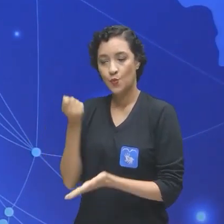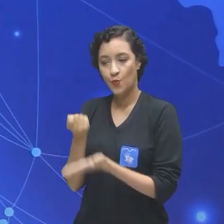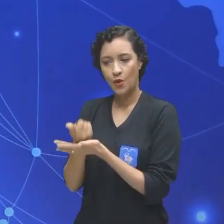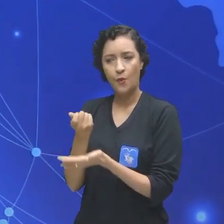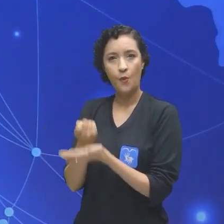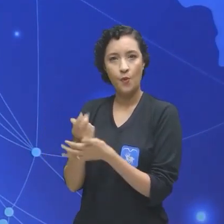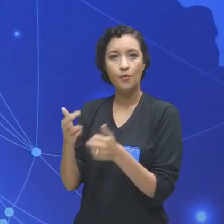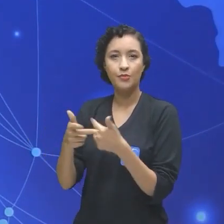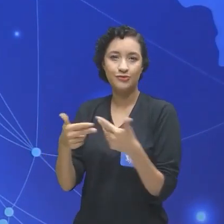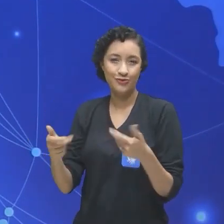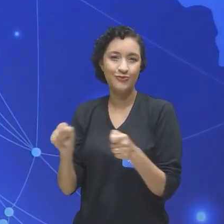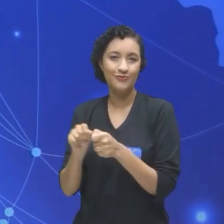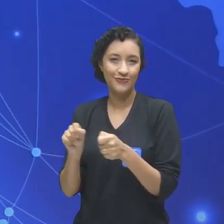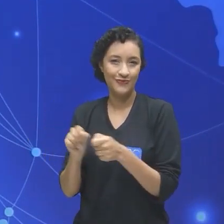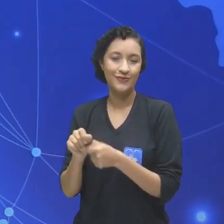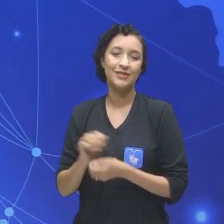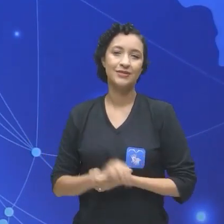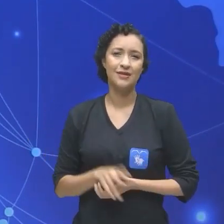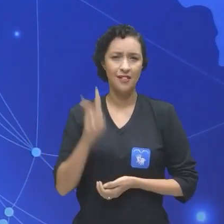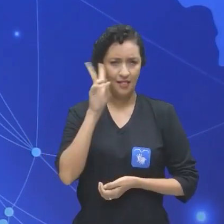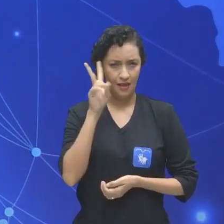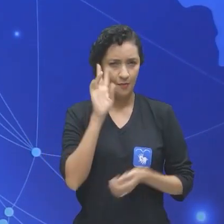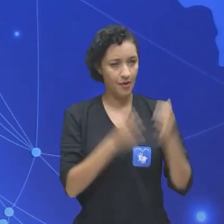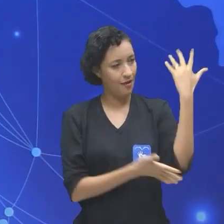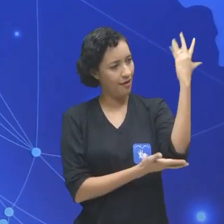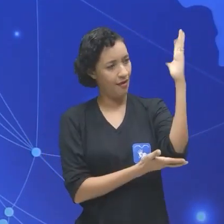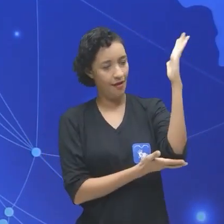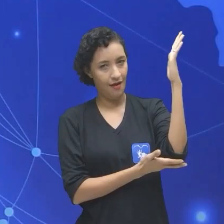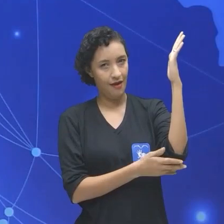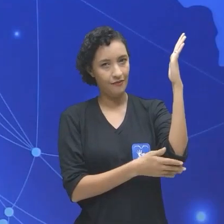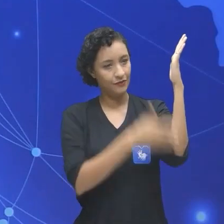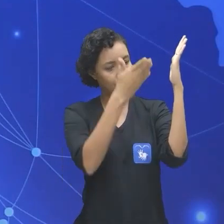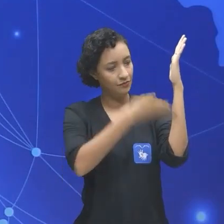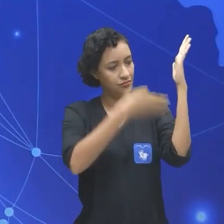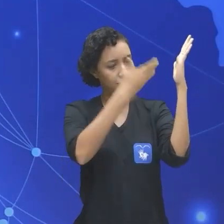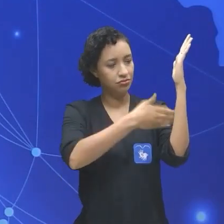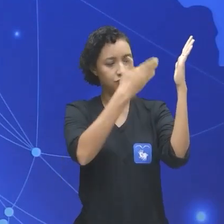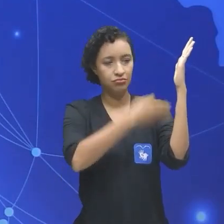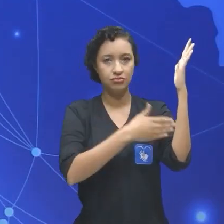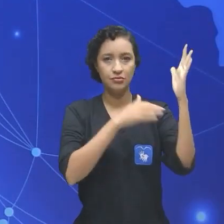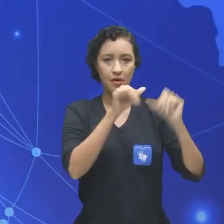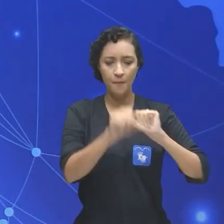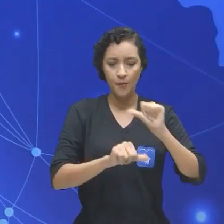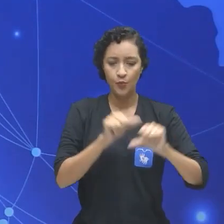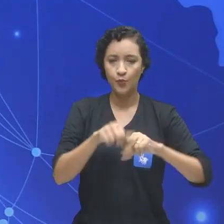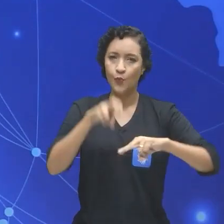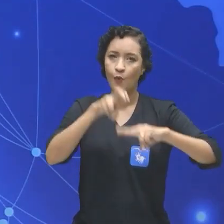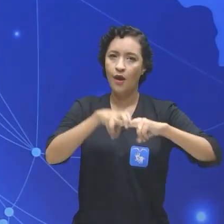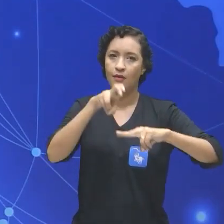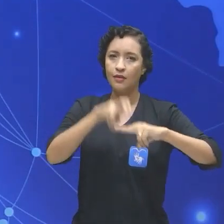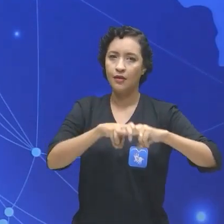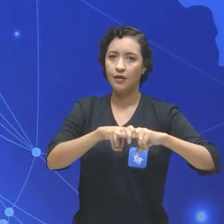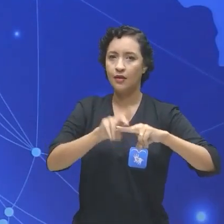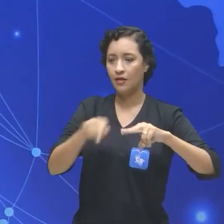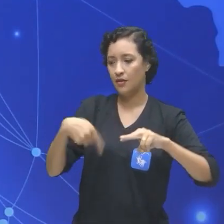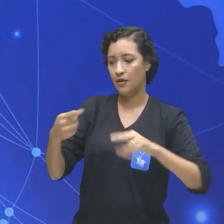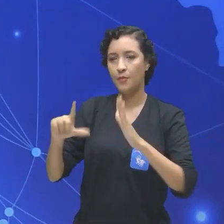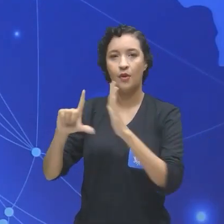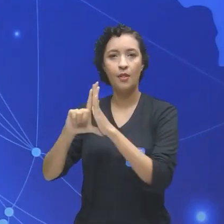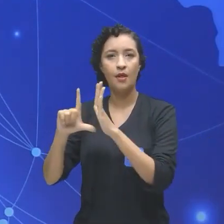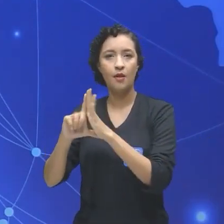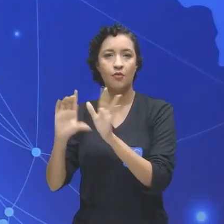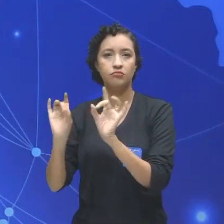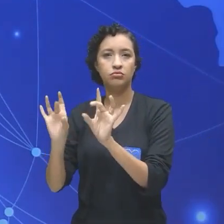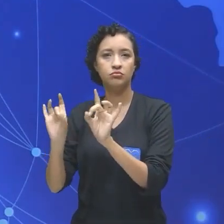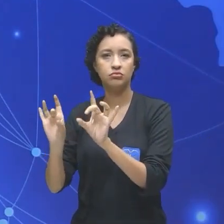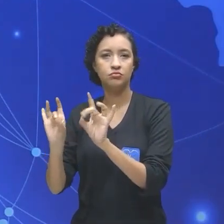final. Lembra da nossa madeira? Então, ela foi transformada em cadeira e depois ela foi vendida na loja